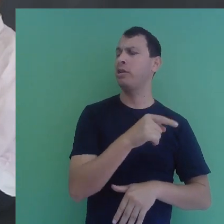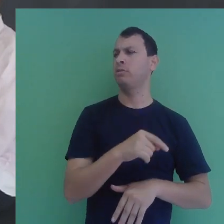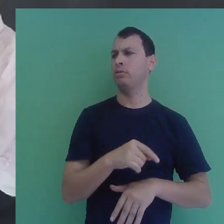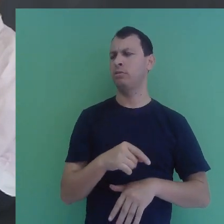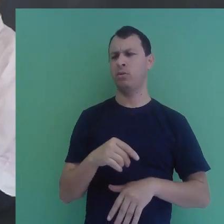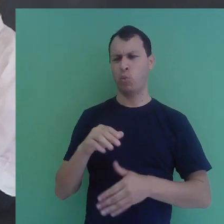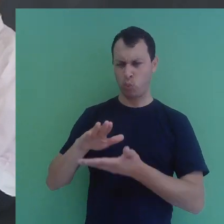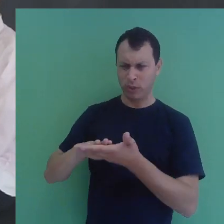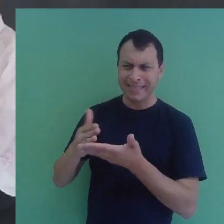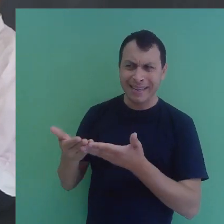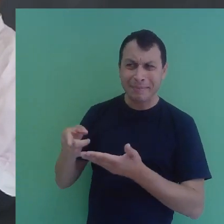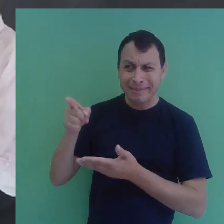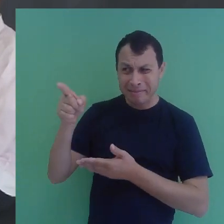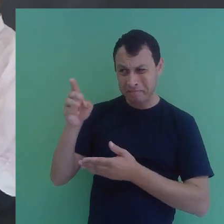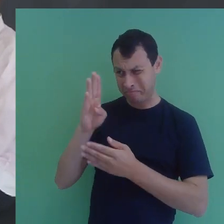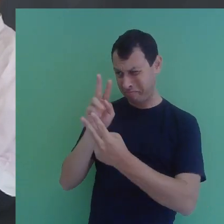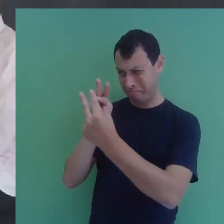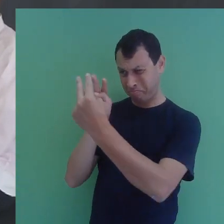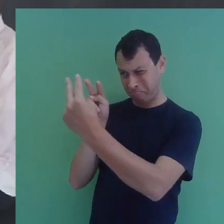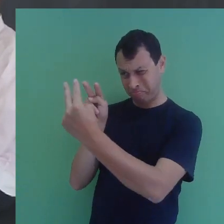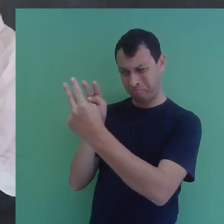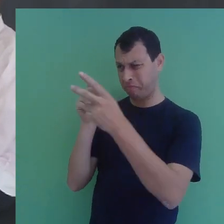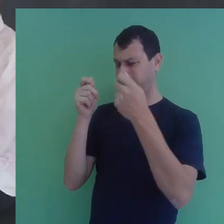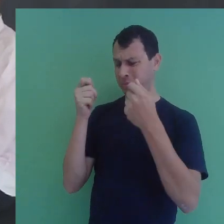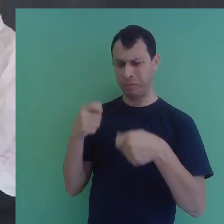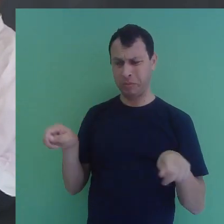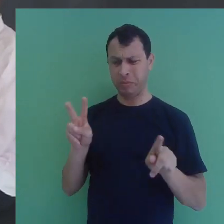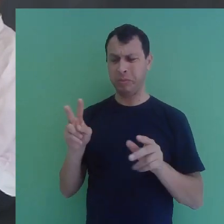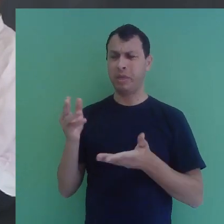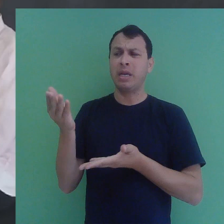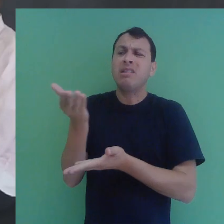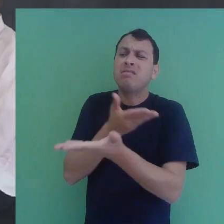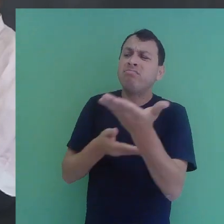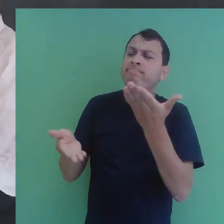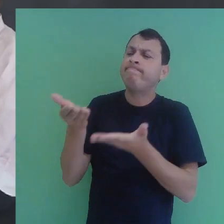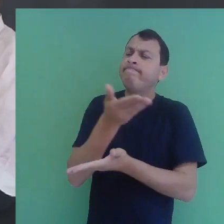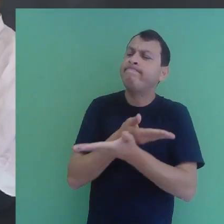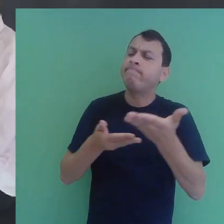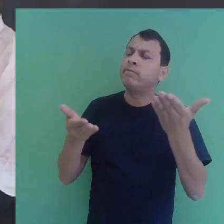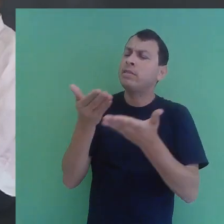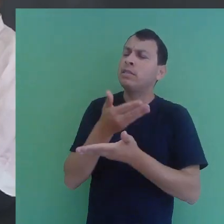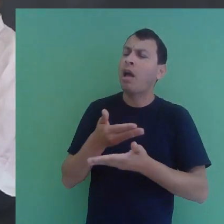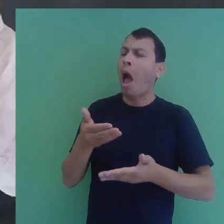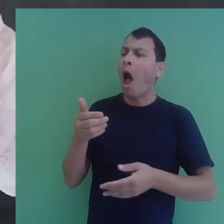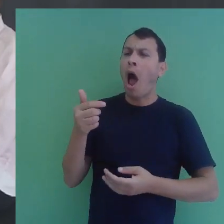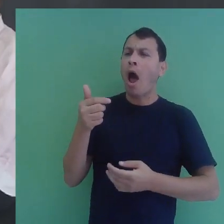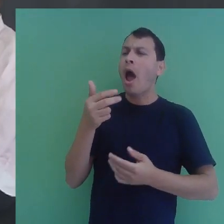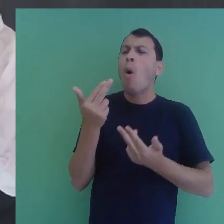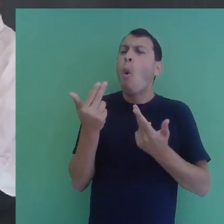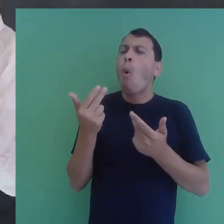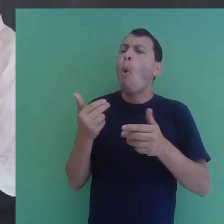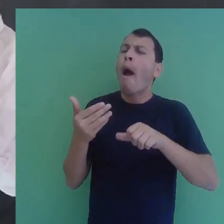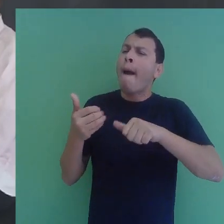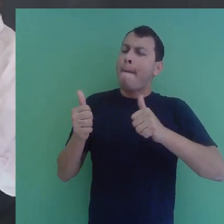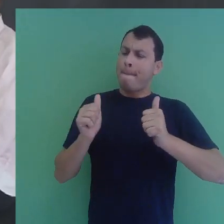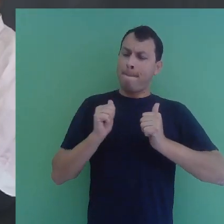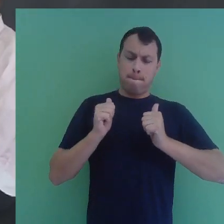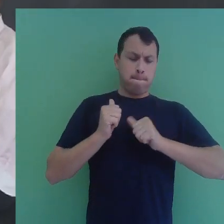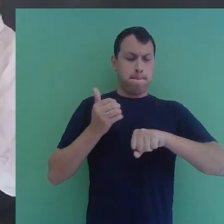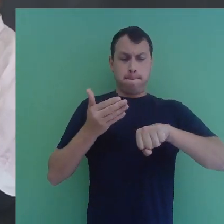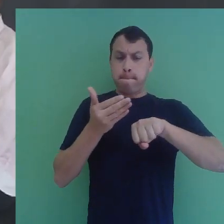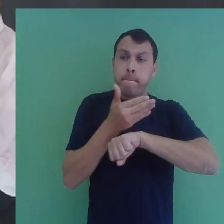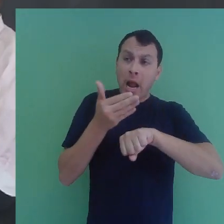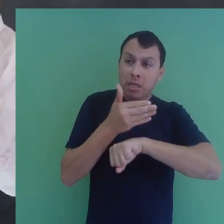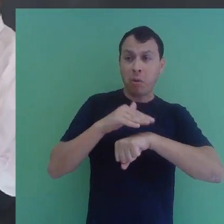ali, o intérprete, na verdade, ele serve como um mediador entre as conversas. É como se eu não existisse ali. E eu gosto